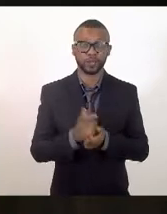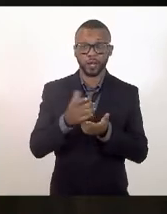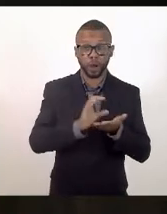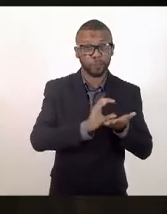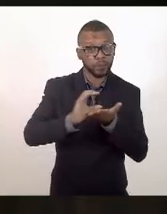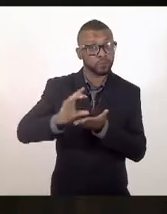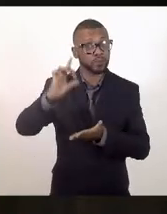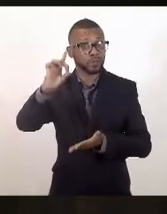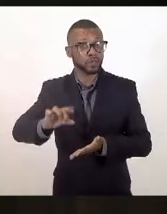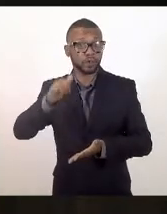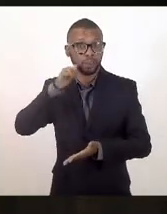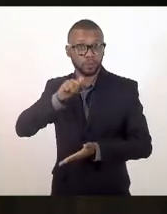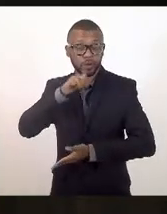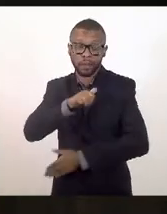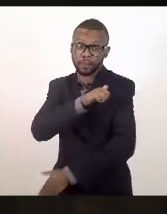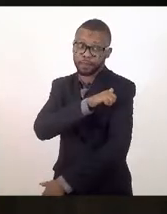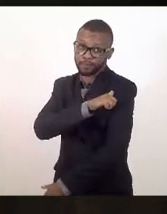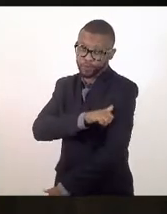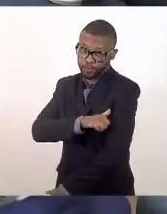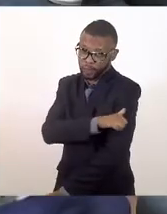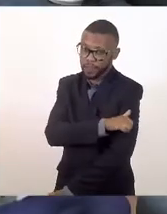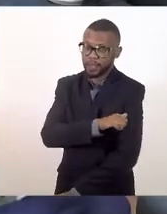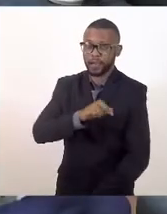deputada enfermeira Rejane.